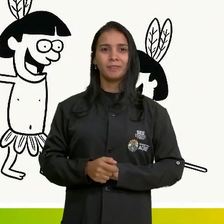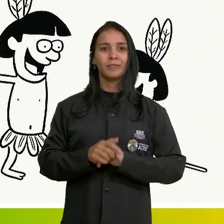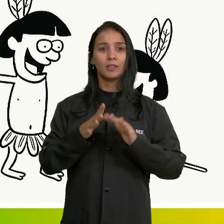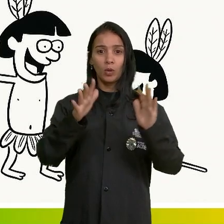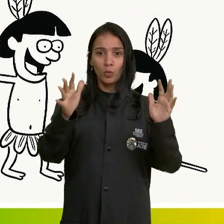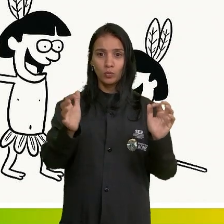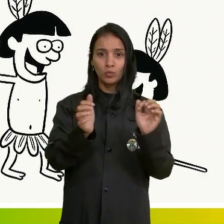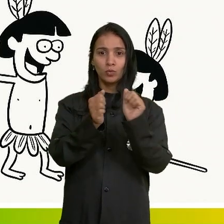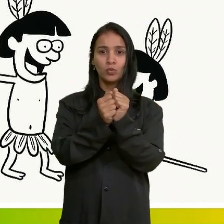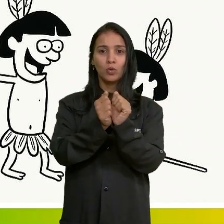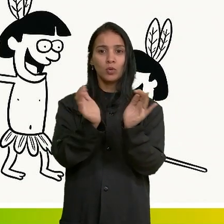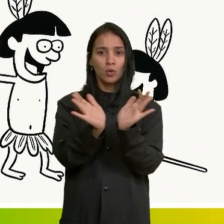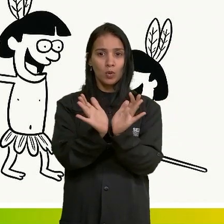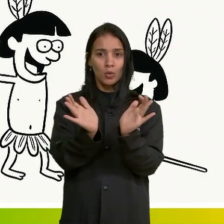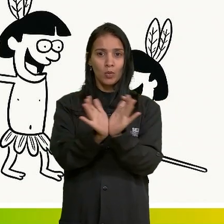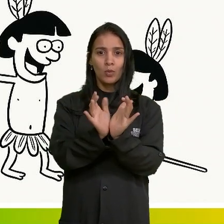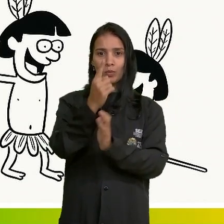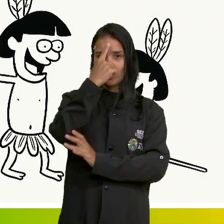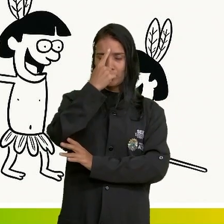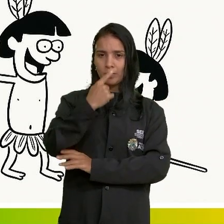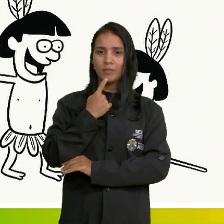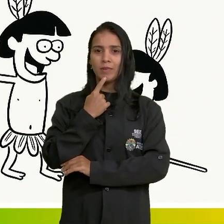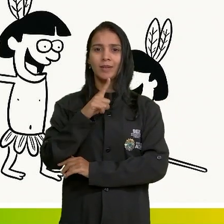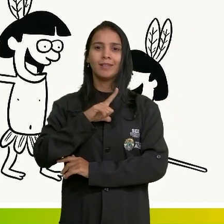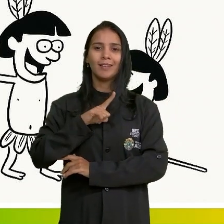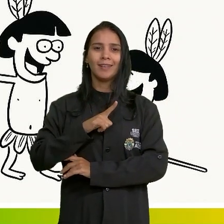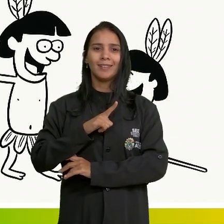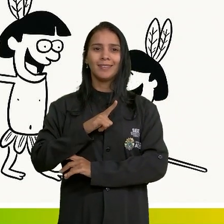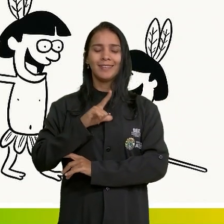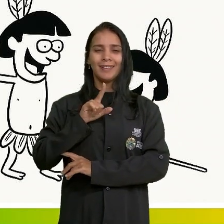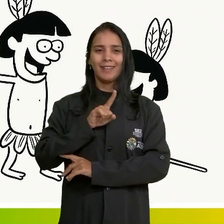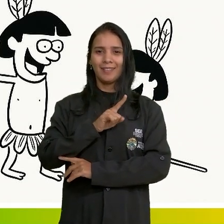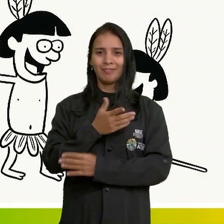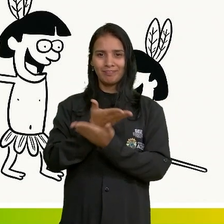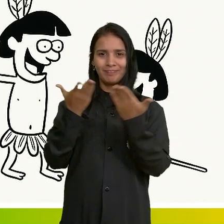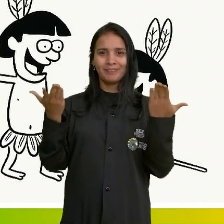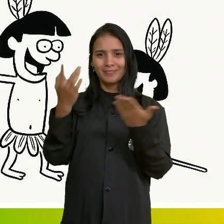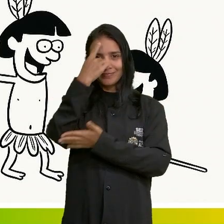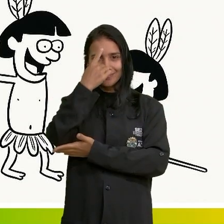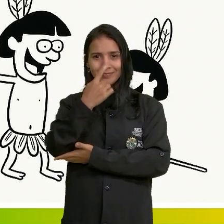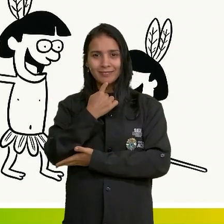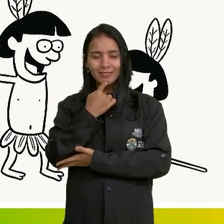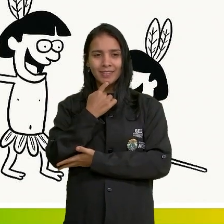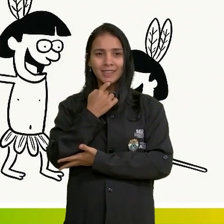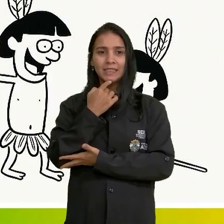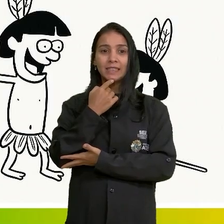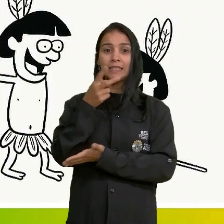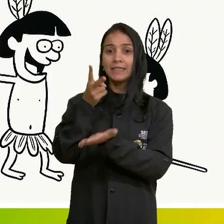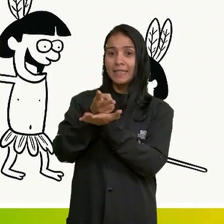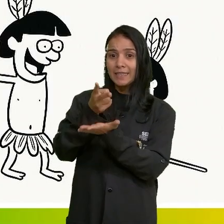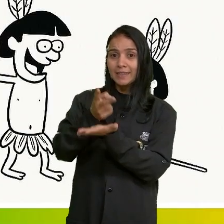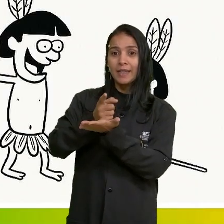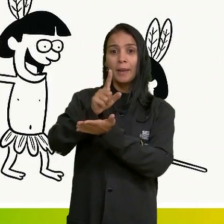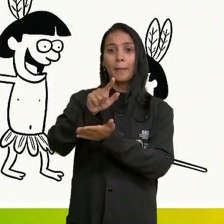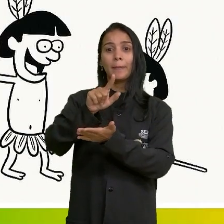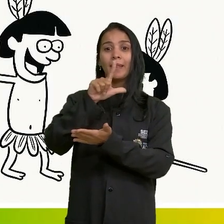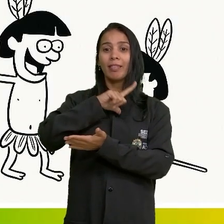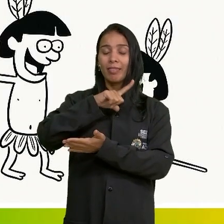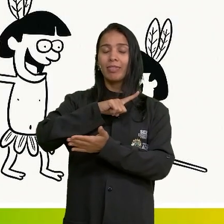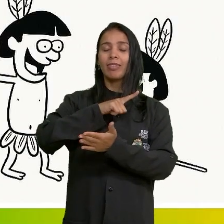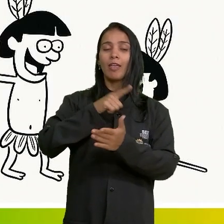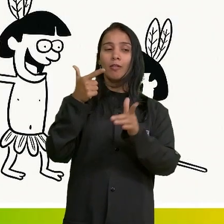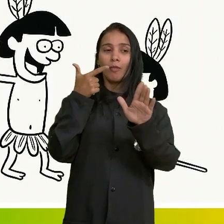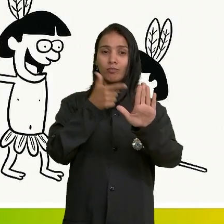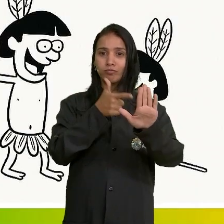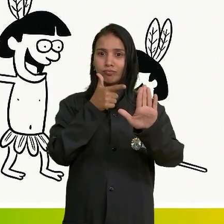de imagens, eu tenho aqui uma charge para vocês. Toda charge é sempre uma ironia em relação